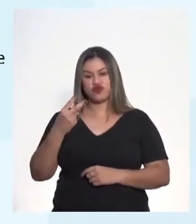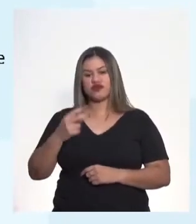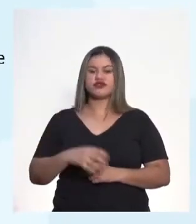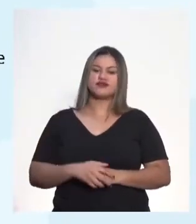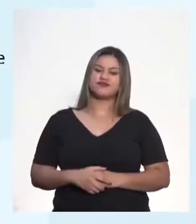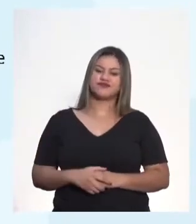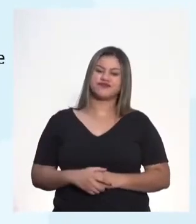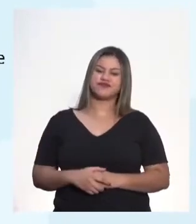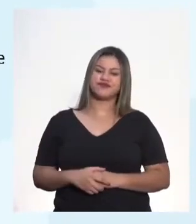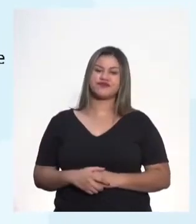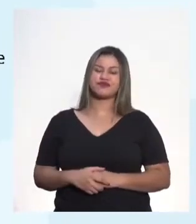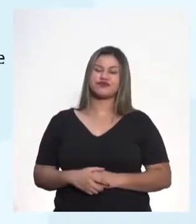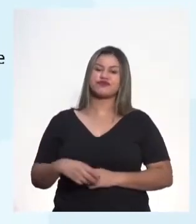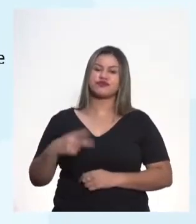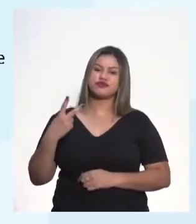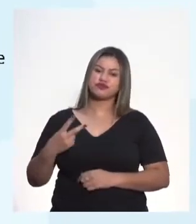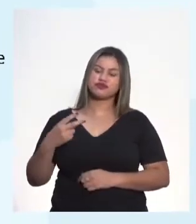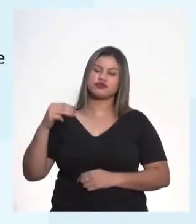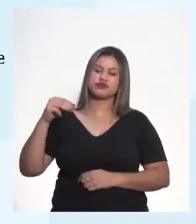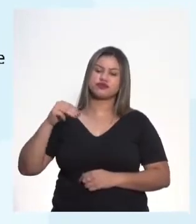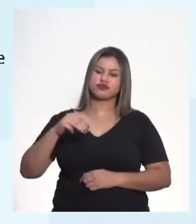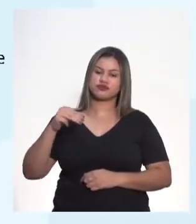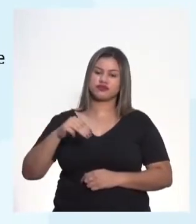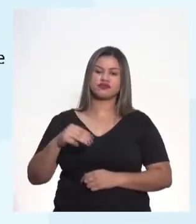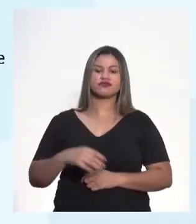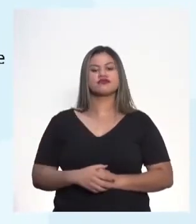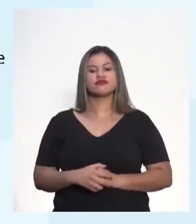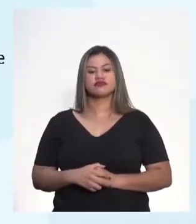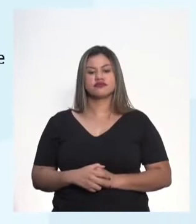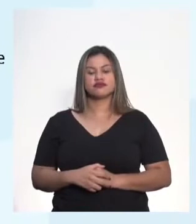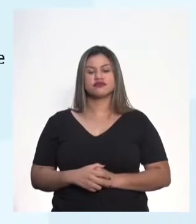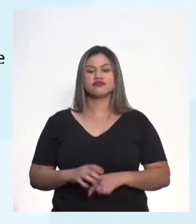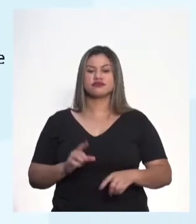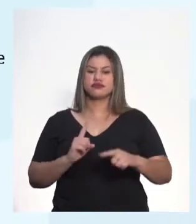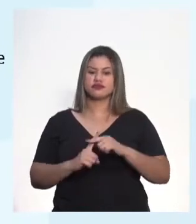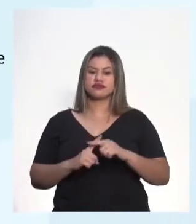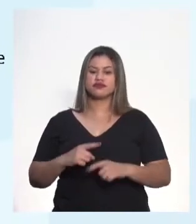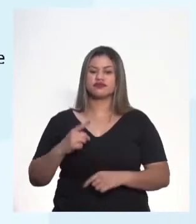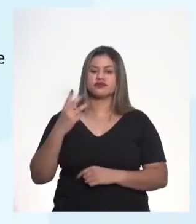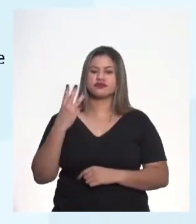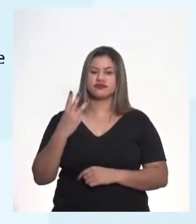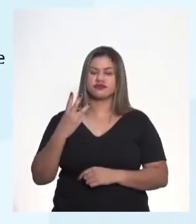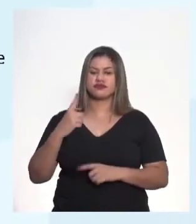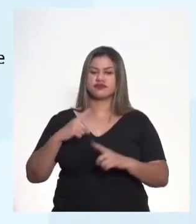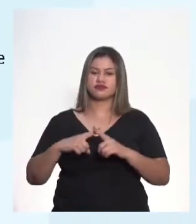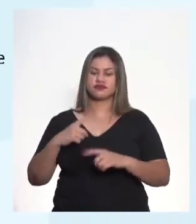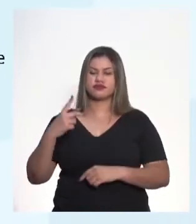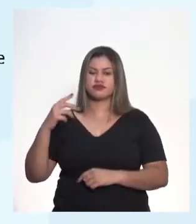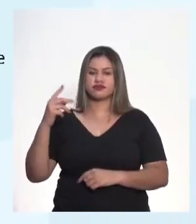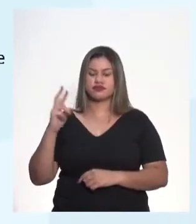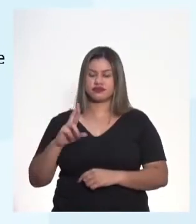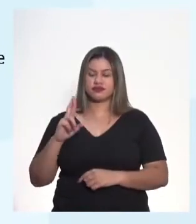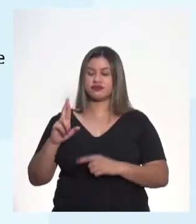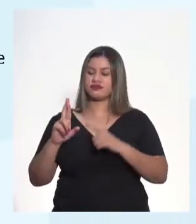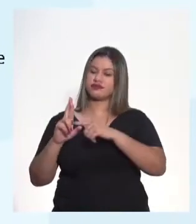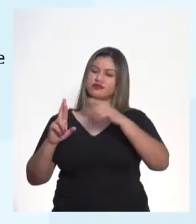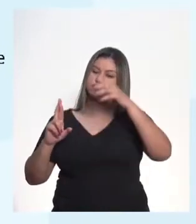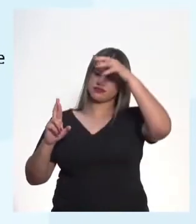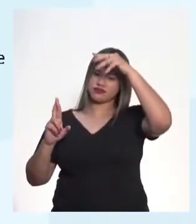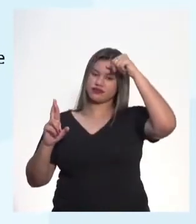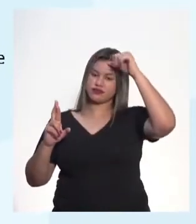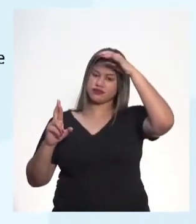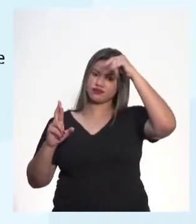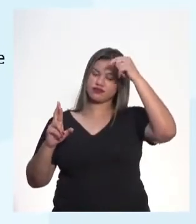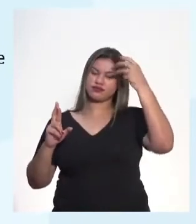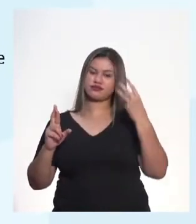duas vezes o m porque são dois misto quem e eu tenho três vezes o erre porque são três refrigerantes